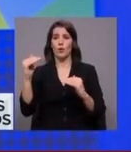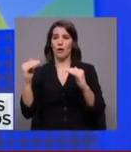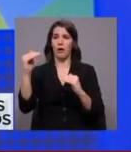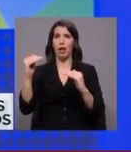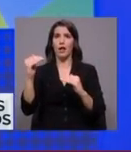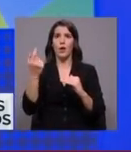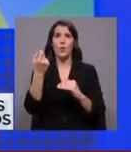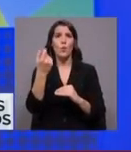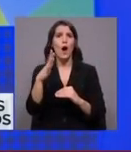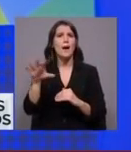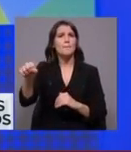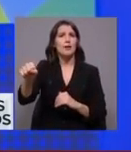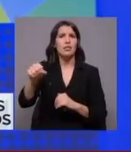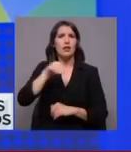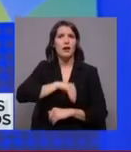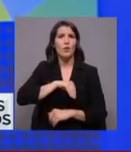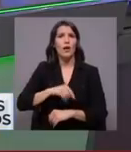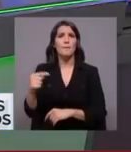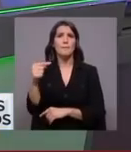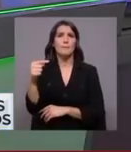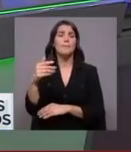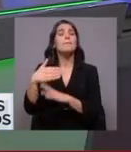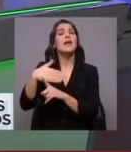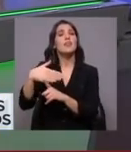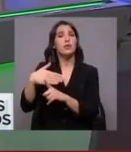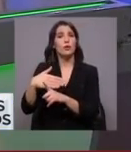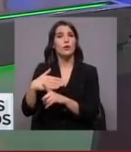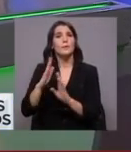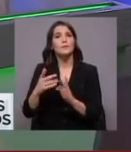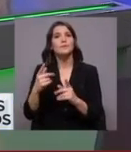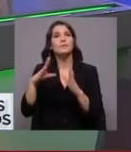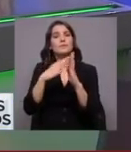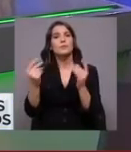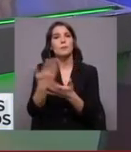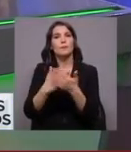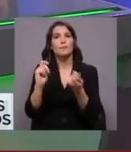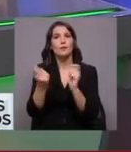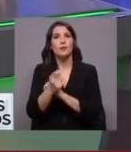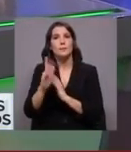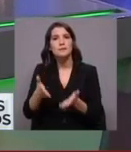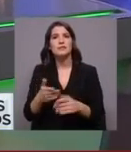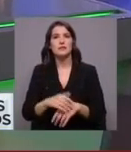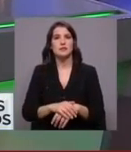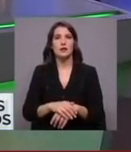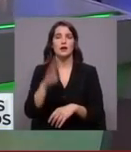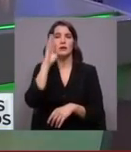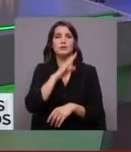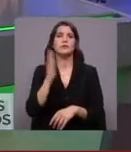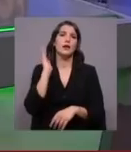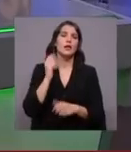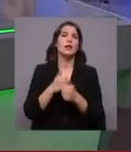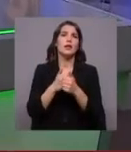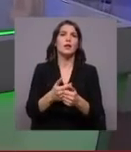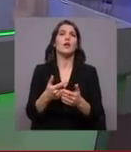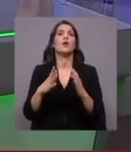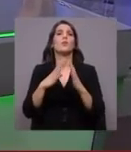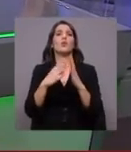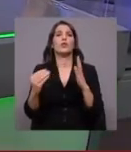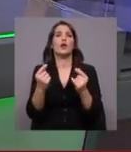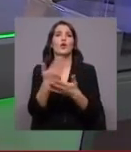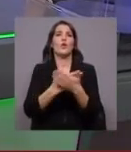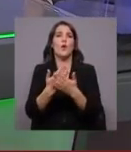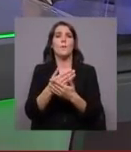um problema de salário elas querem resolver o salário o que não é que tem que usar esse é o positivo ficar dependendo apenas do modelo econômico demora mais tempo